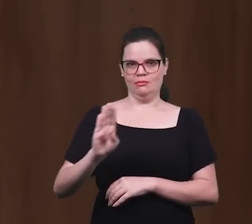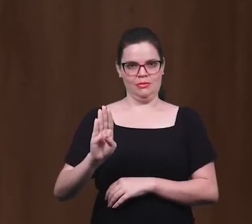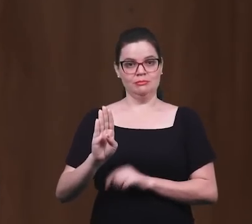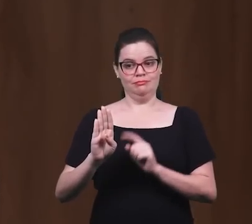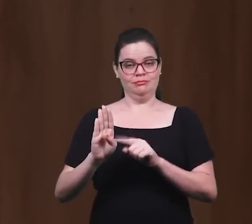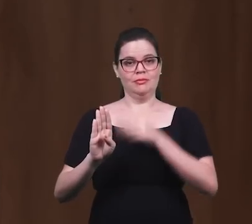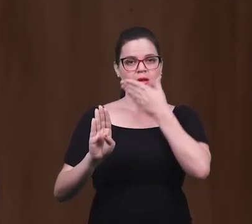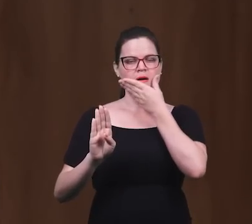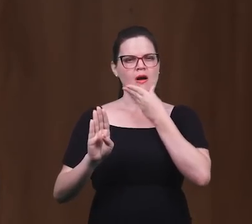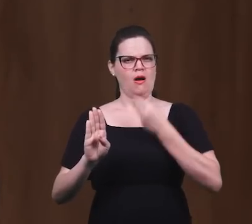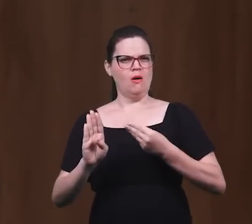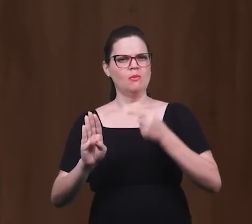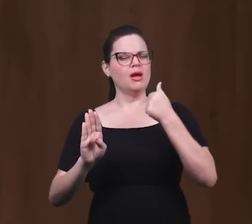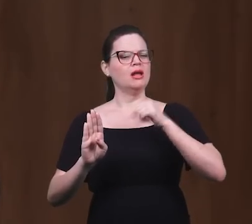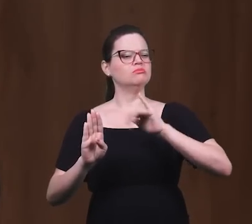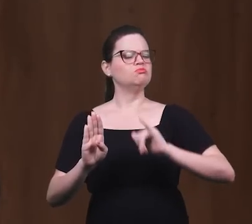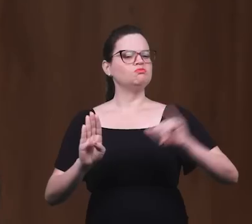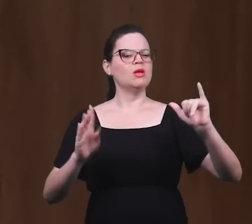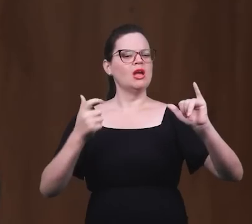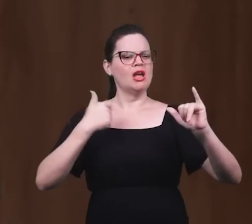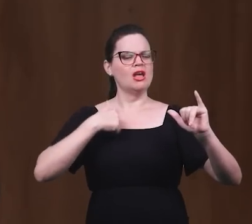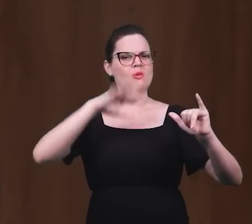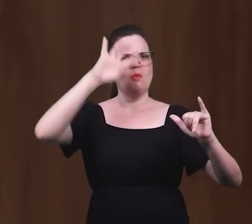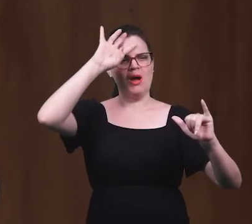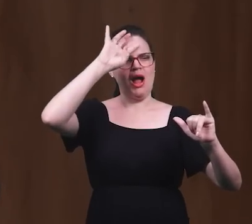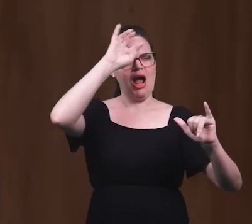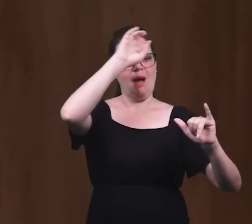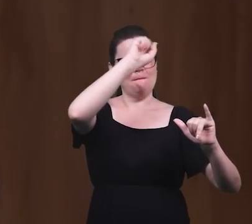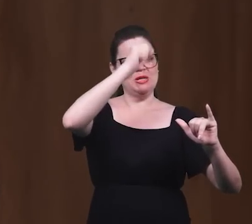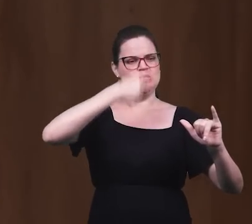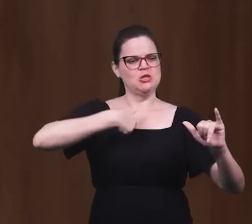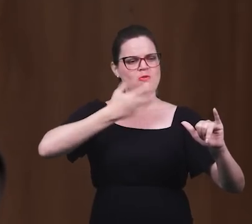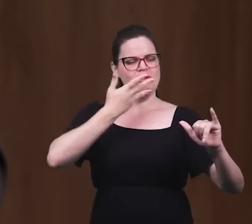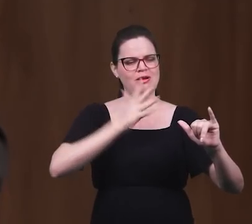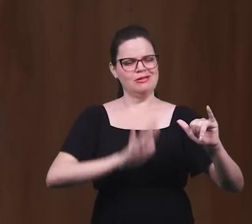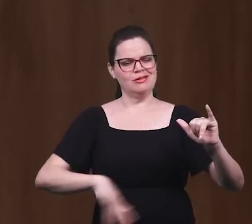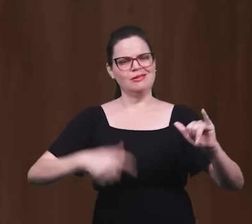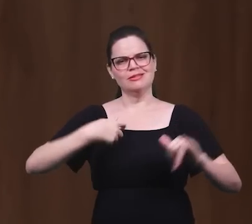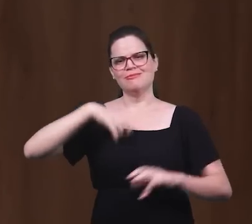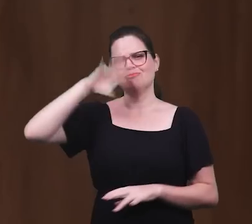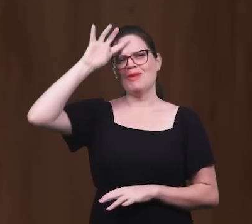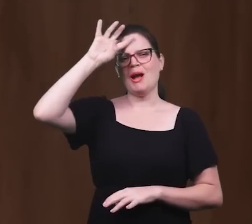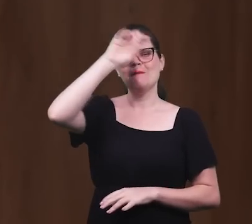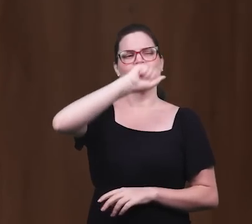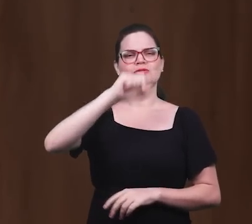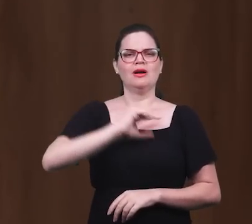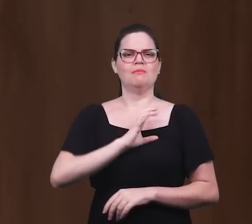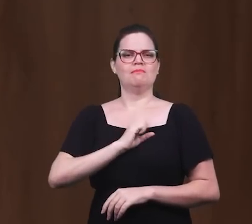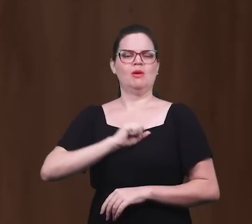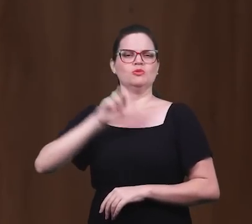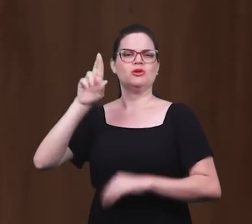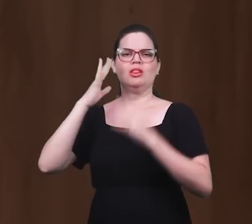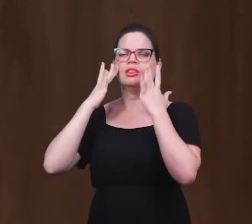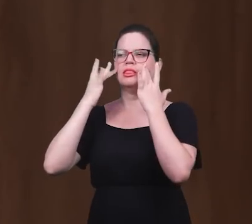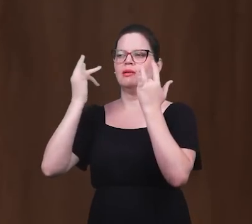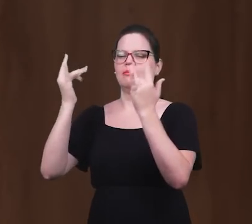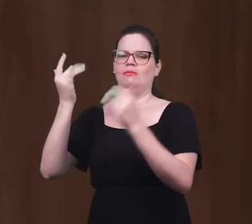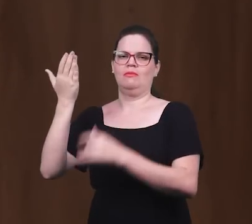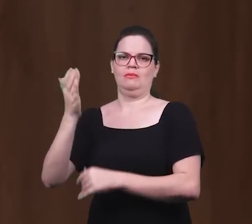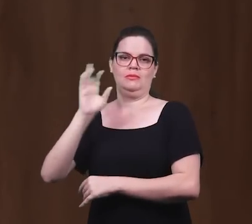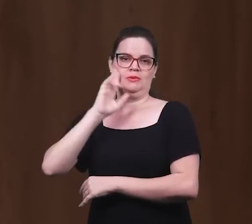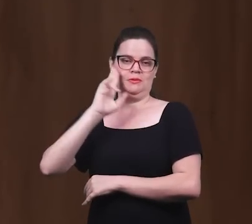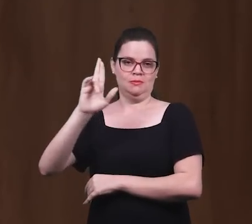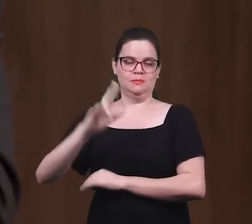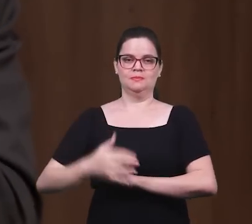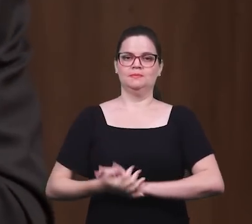aprendi o temor ao Senhor desde menino. Desde menino eu aprendi o temor ao Senhor.